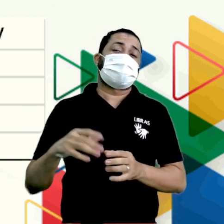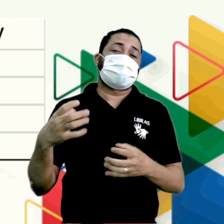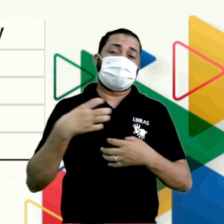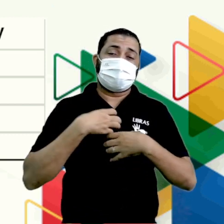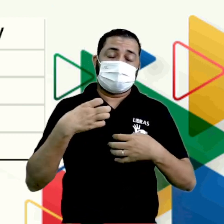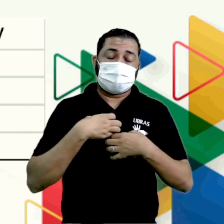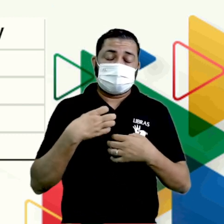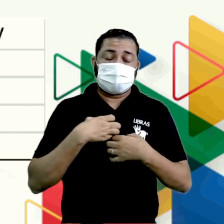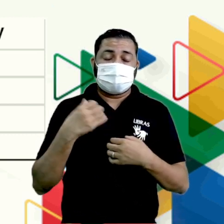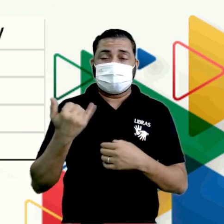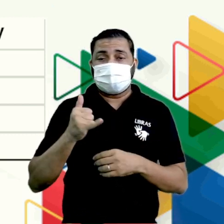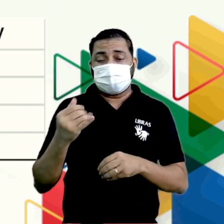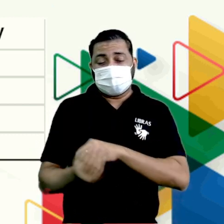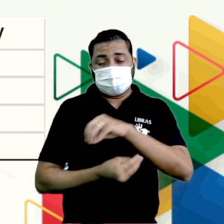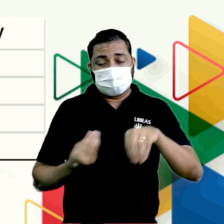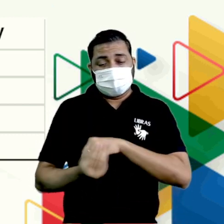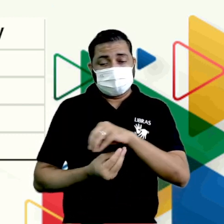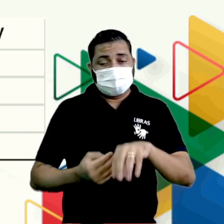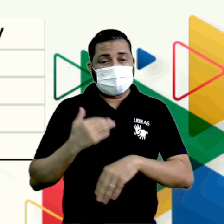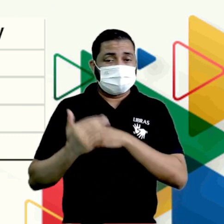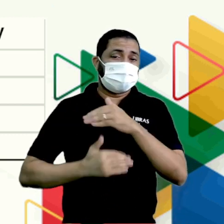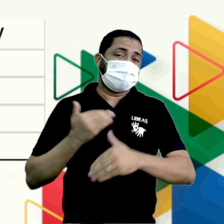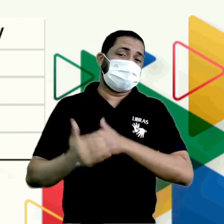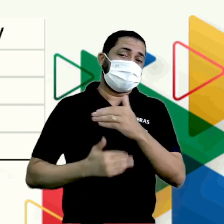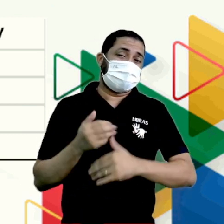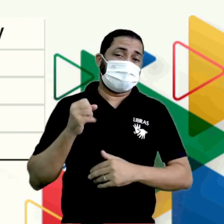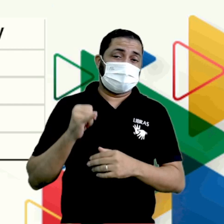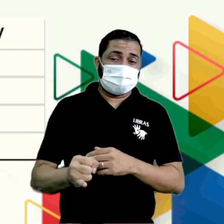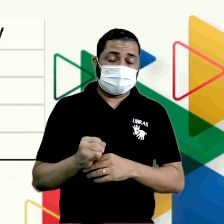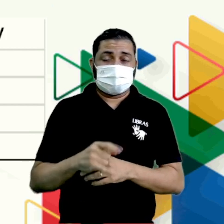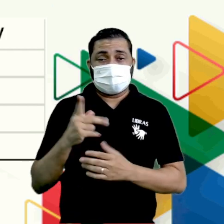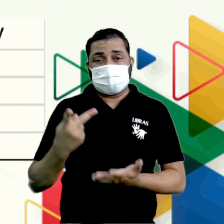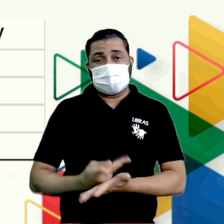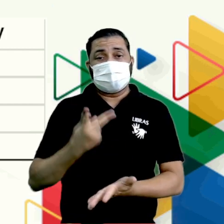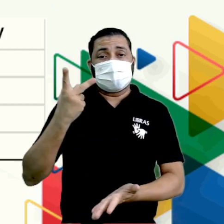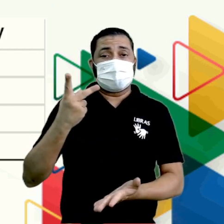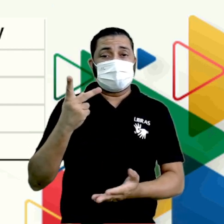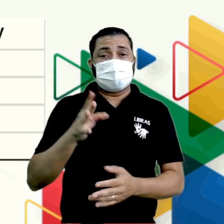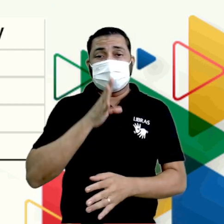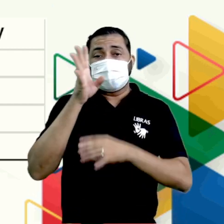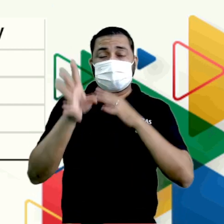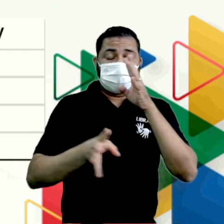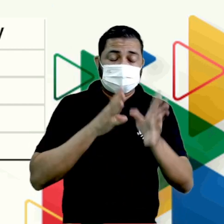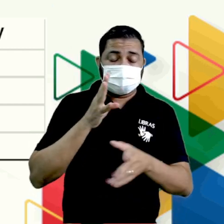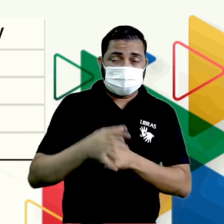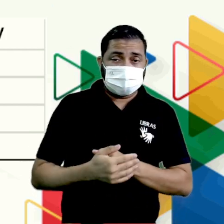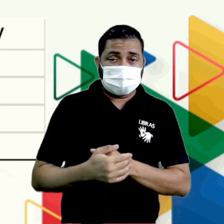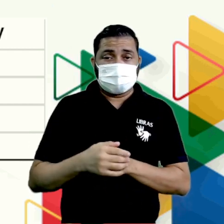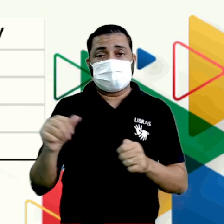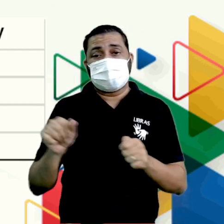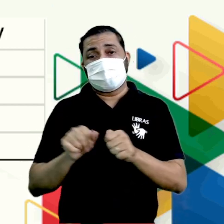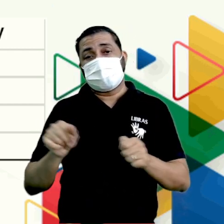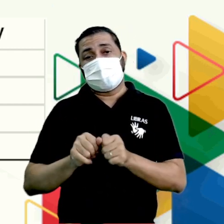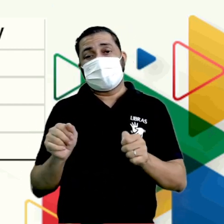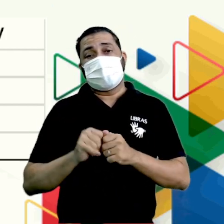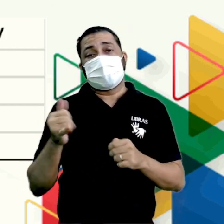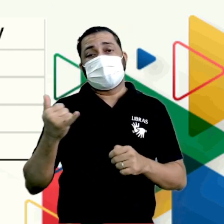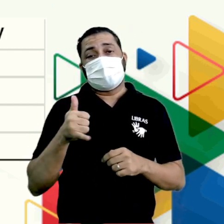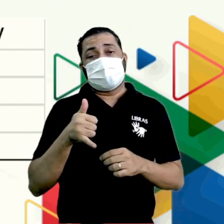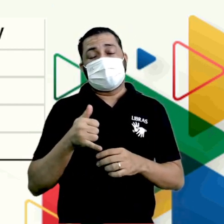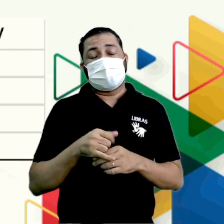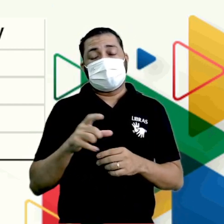forma de eletricidade envolvida nos processos. Se a reação acontece de maneira espontânea, produzindo